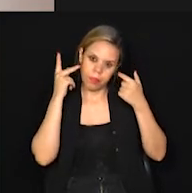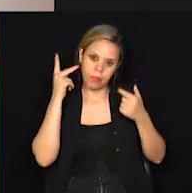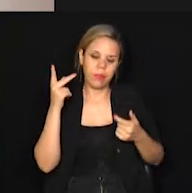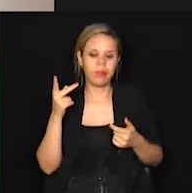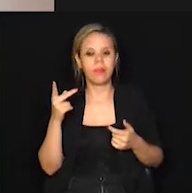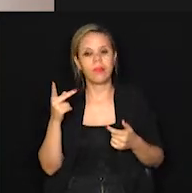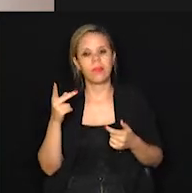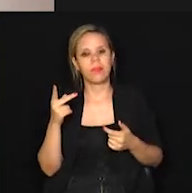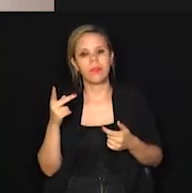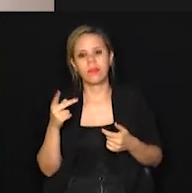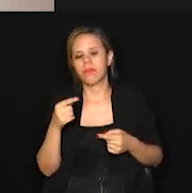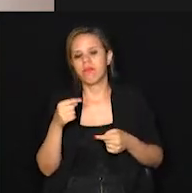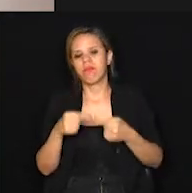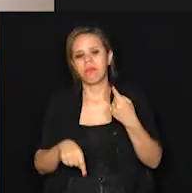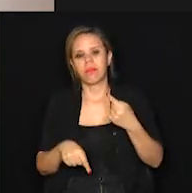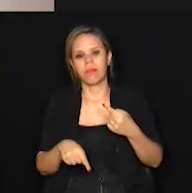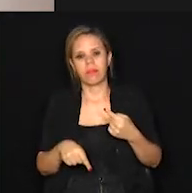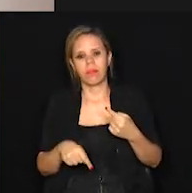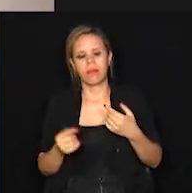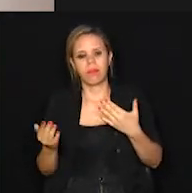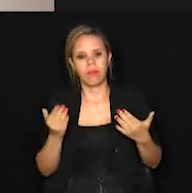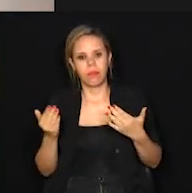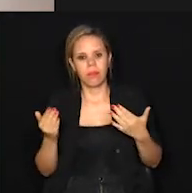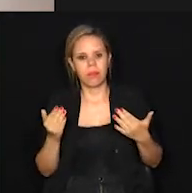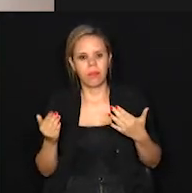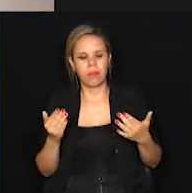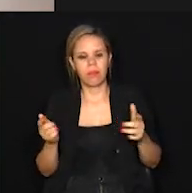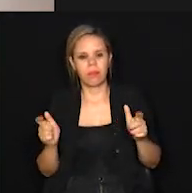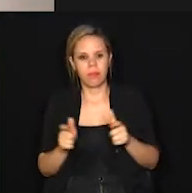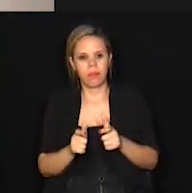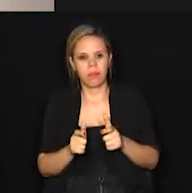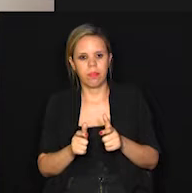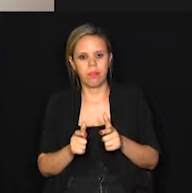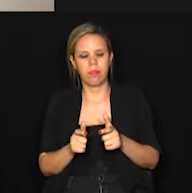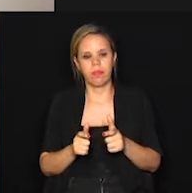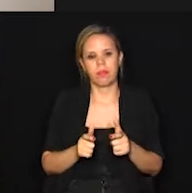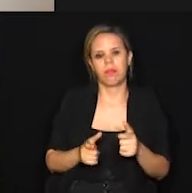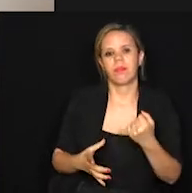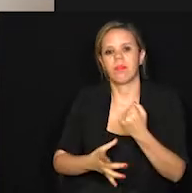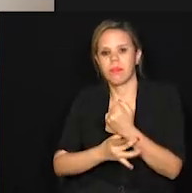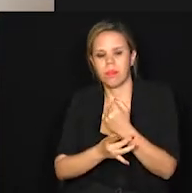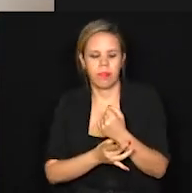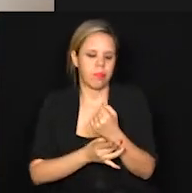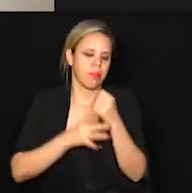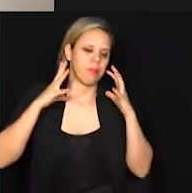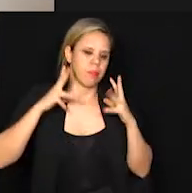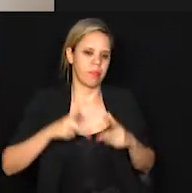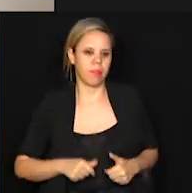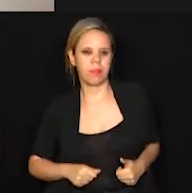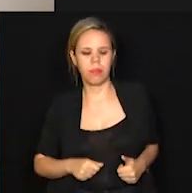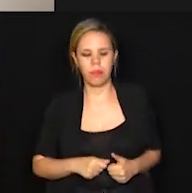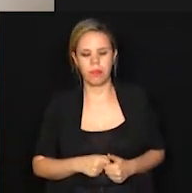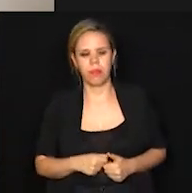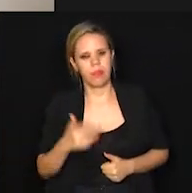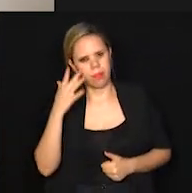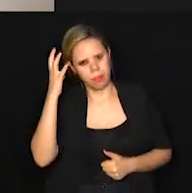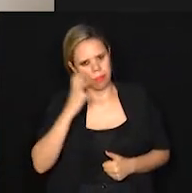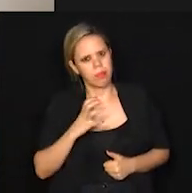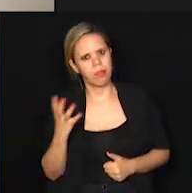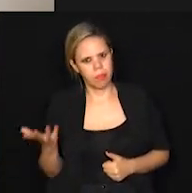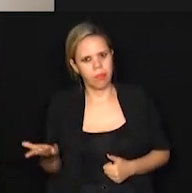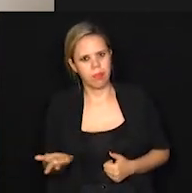são incompatíveis com parâmetros mínimos de segurança sanitária. Isso é muito sério,